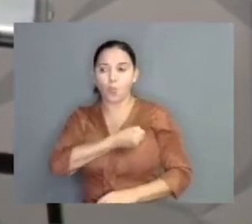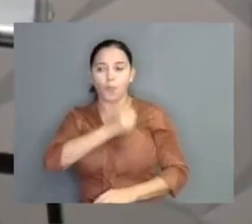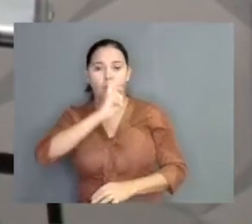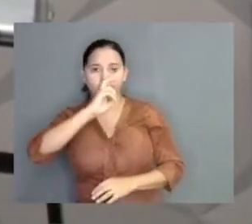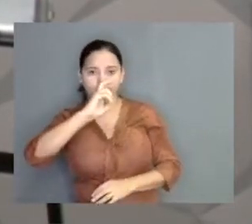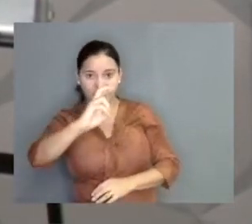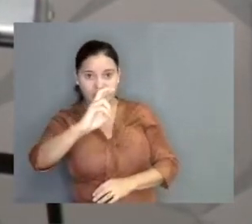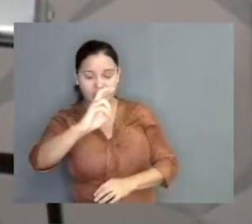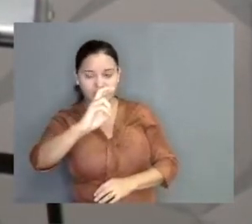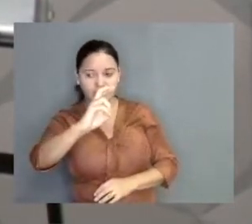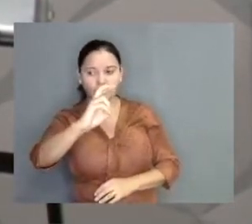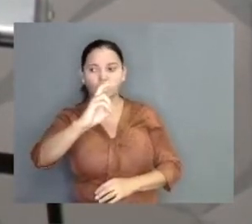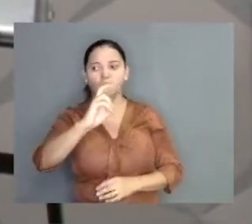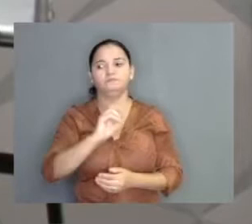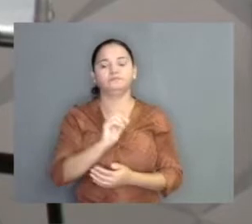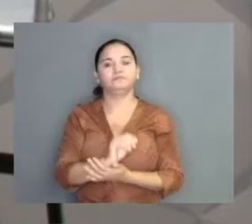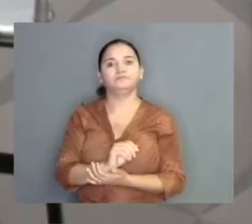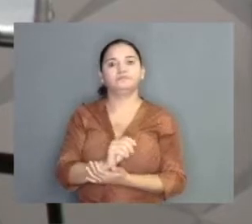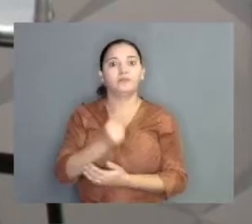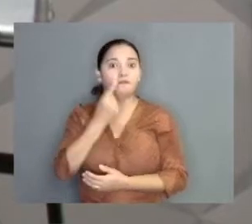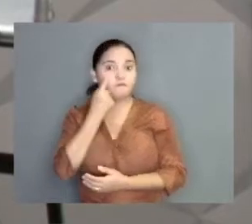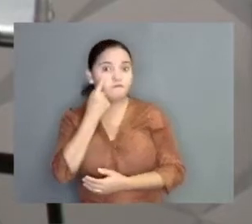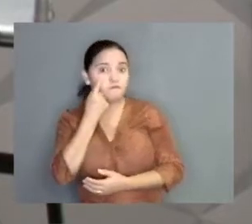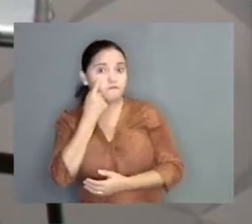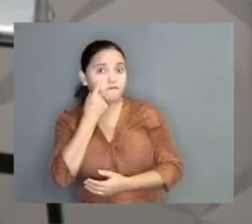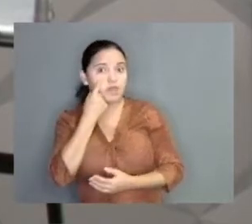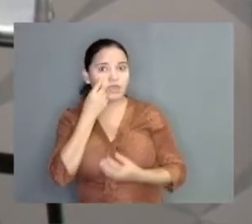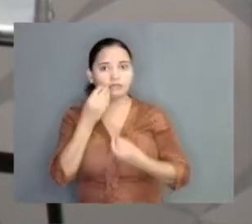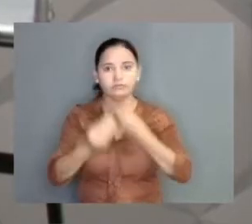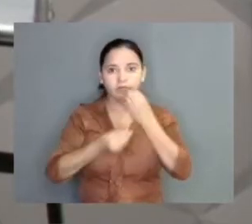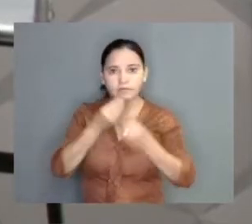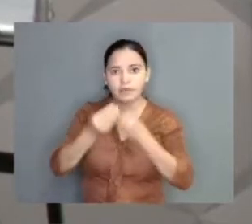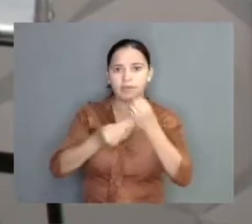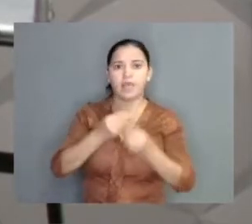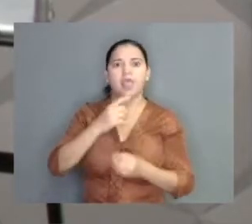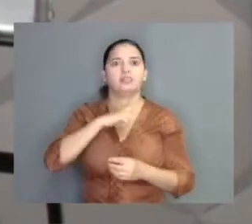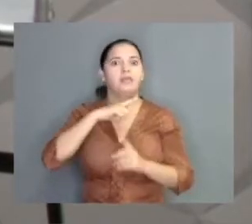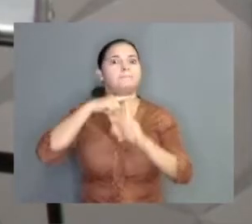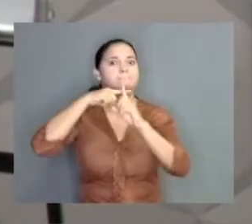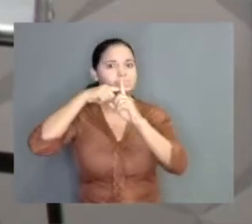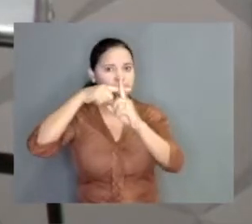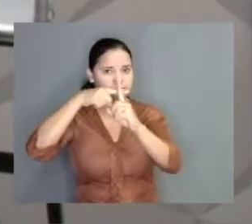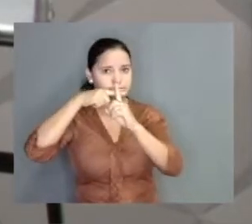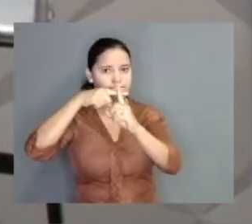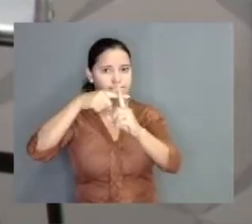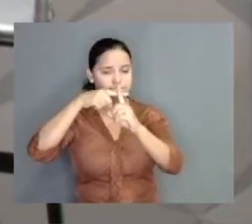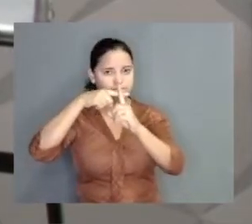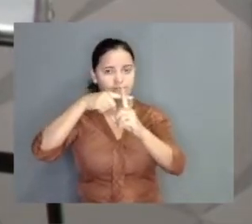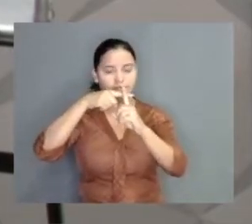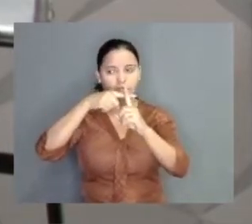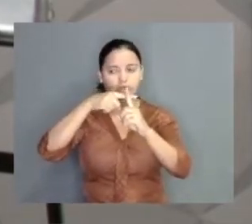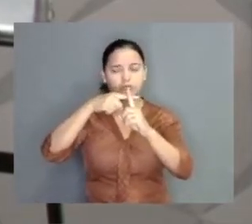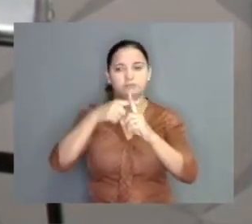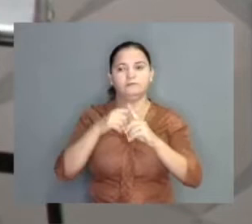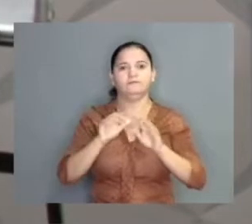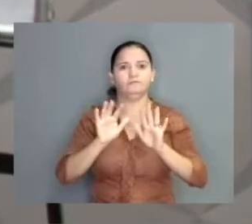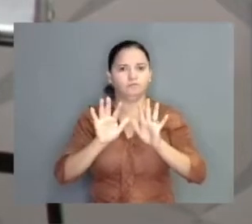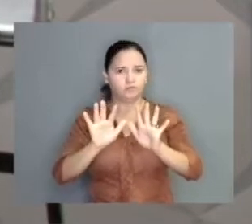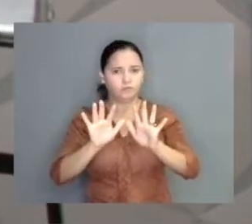aqui, vocês estão vendo que ele está positivo, tá certo? Quando eu pergunto